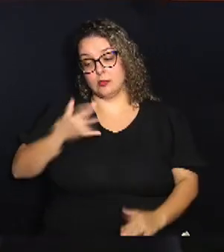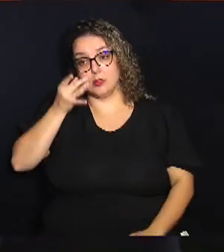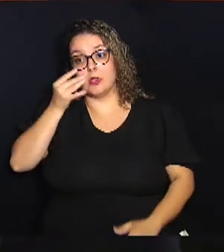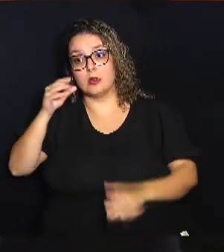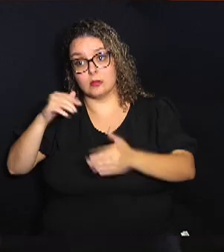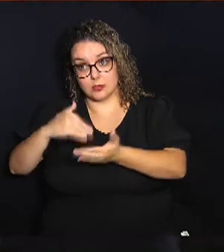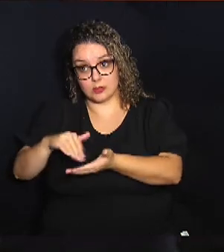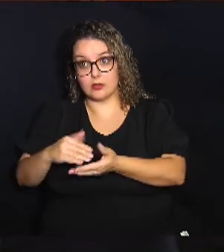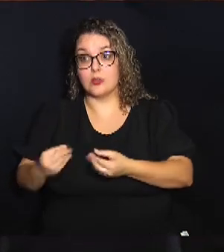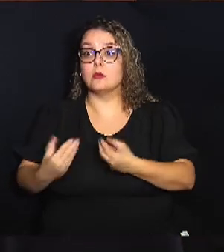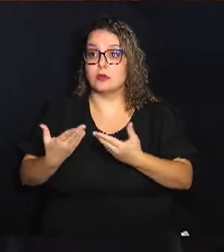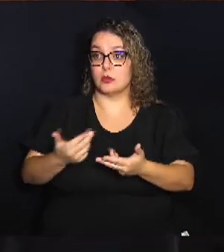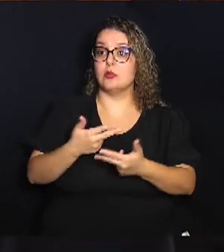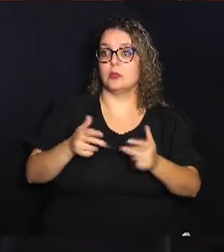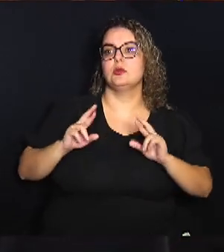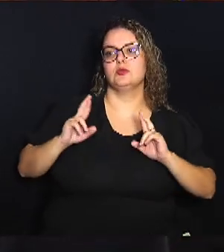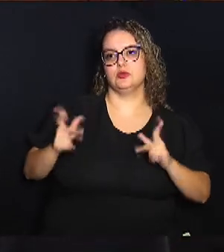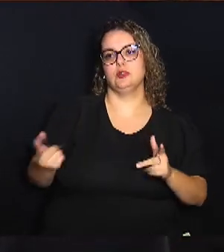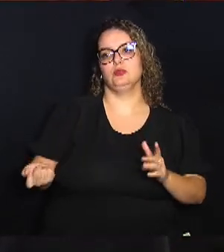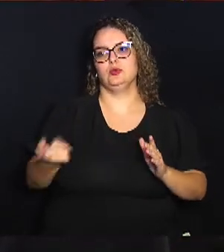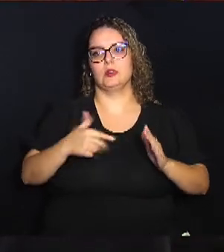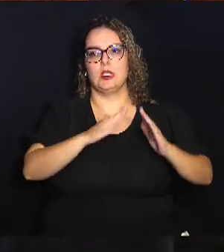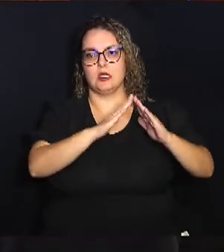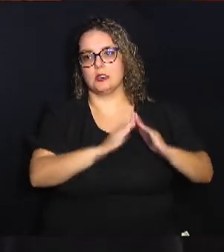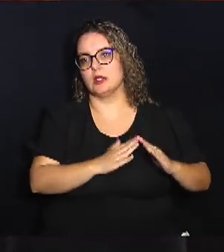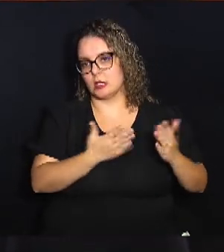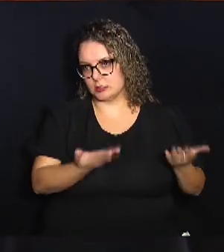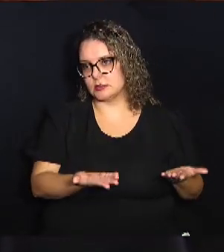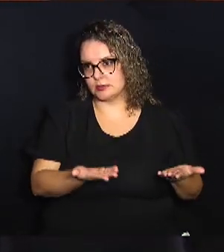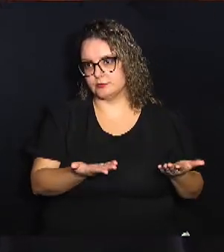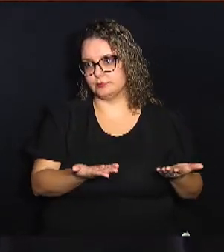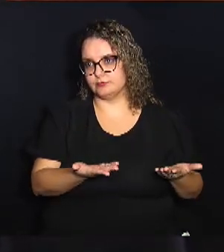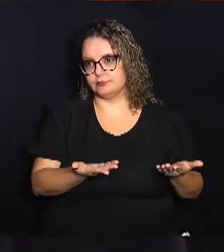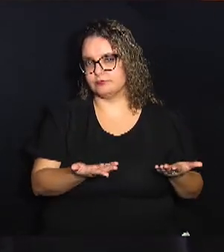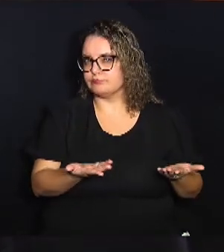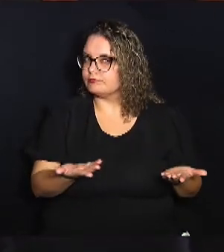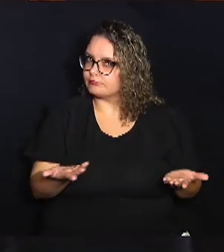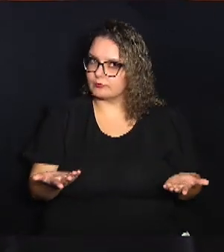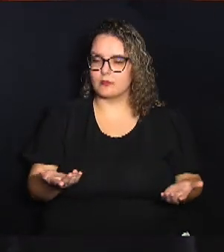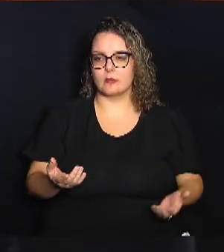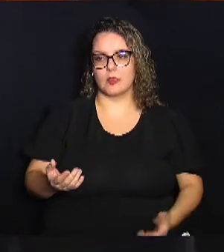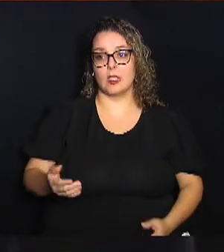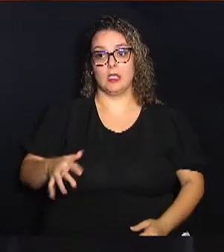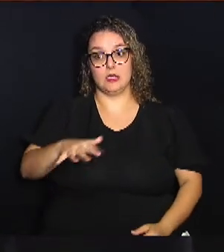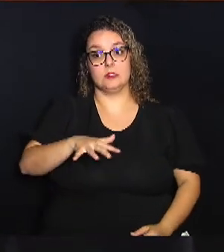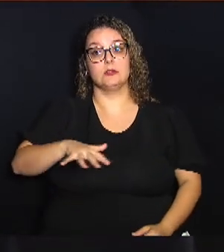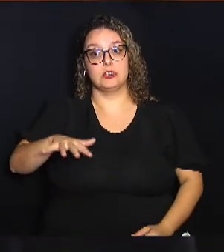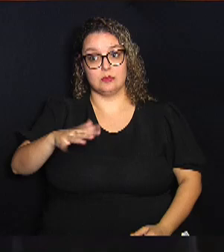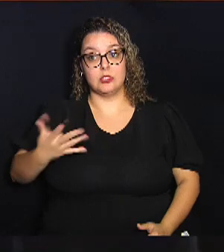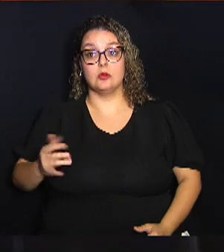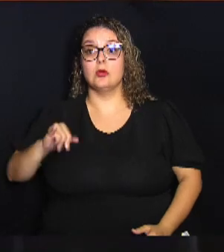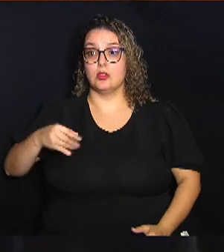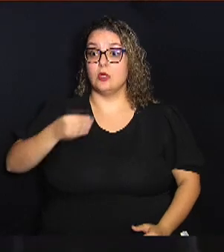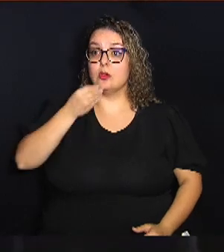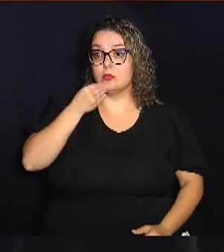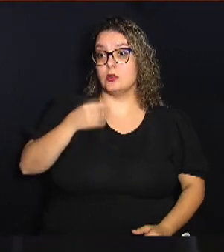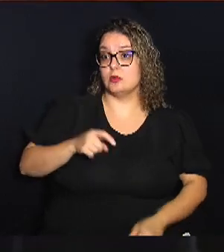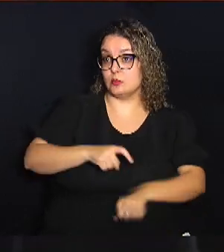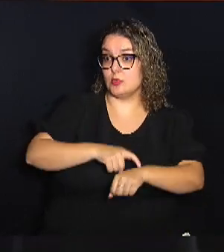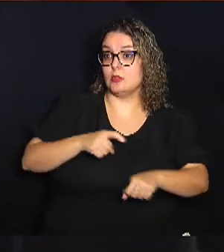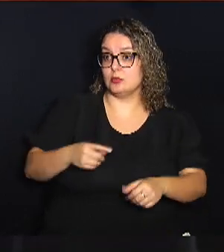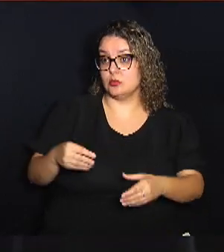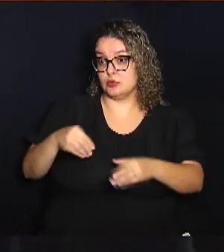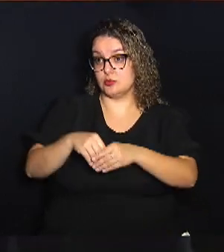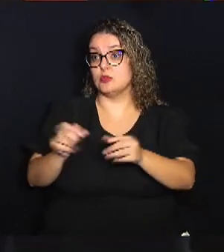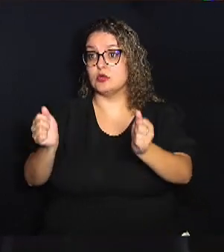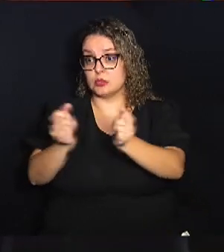escritório proporciona coisas diferentes do que você quando está em casa. Dado esse cenário, a gente aproveita o momento em que a gente